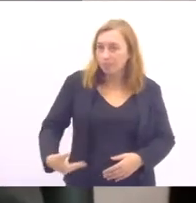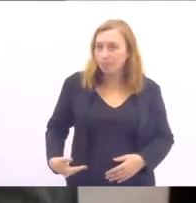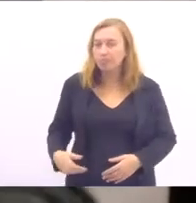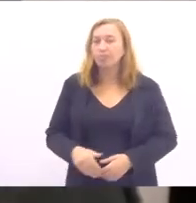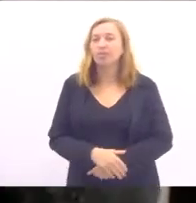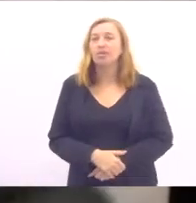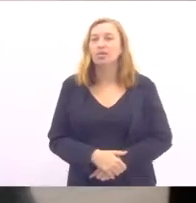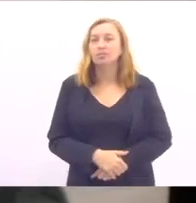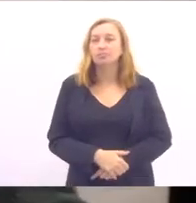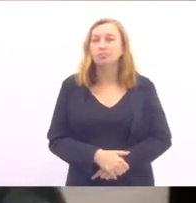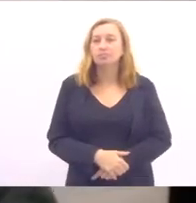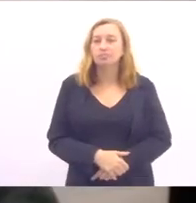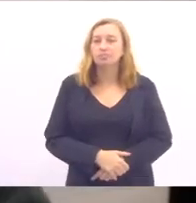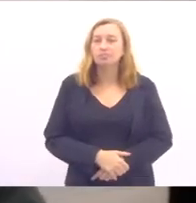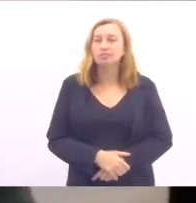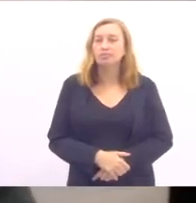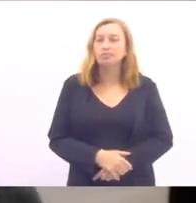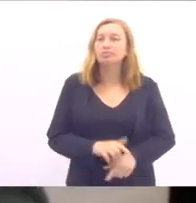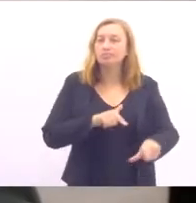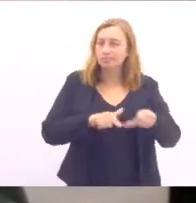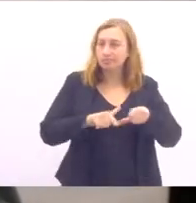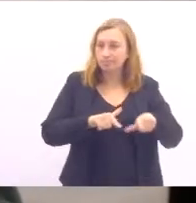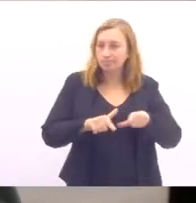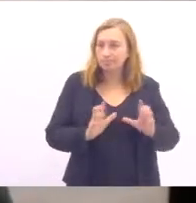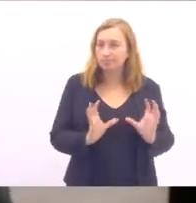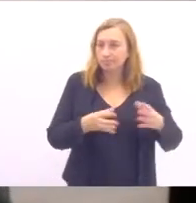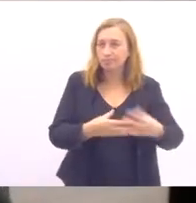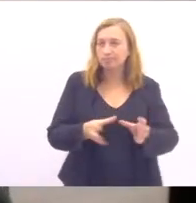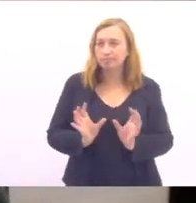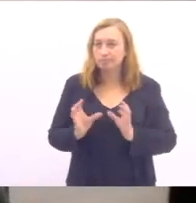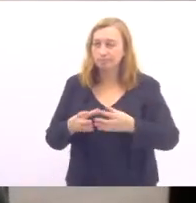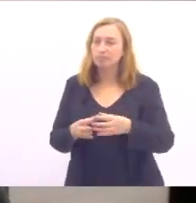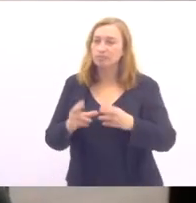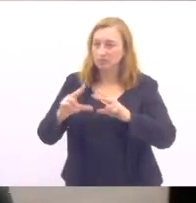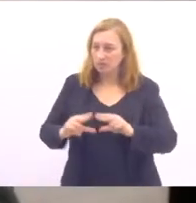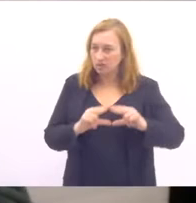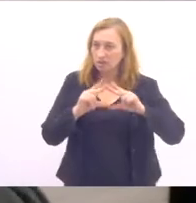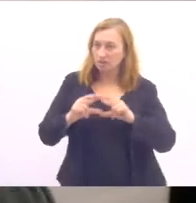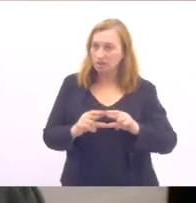para o exercício da atividade cooperativa.